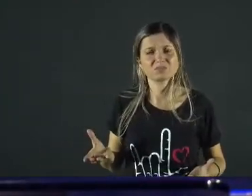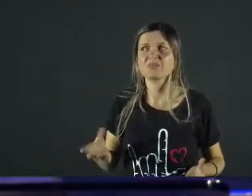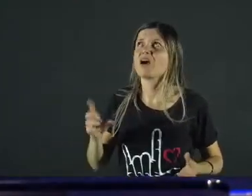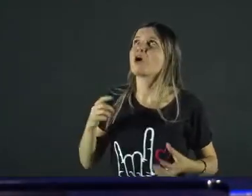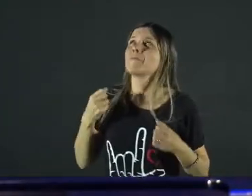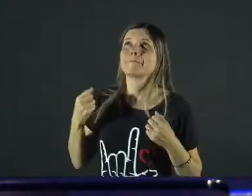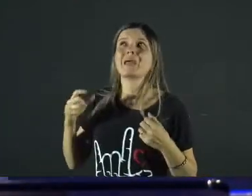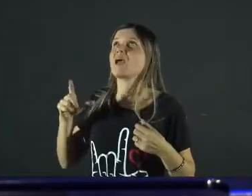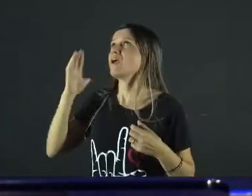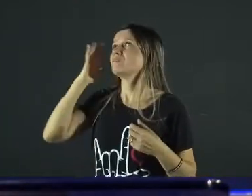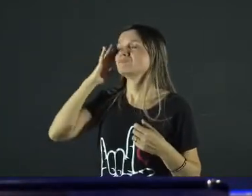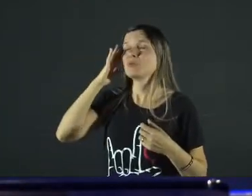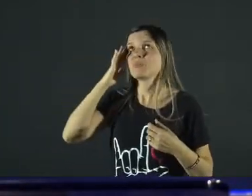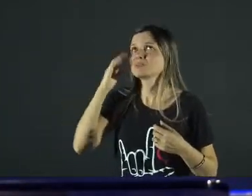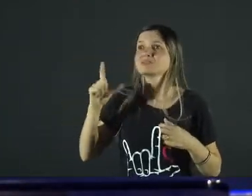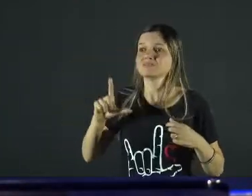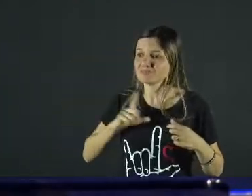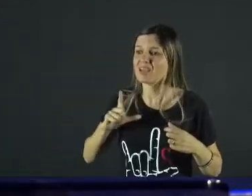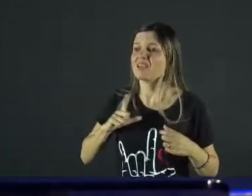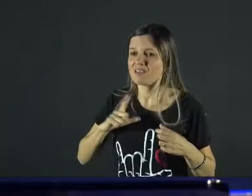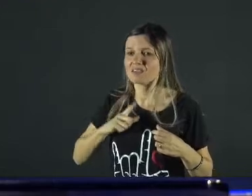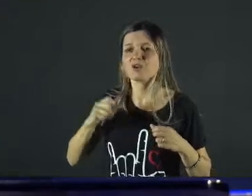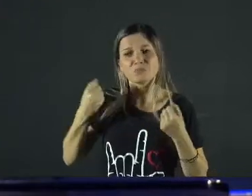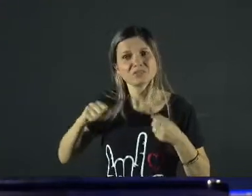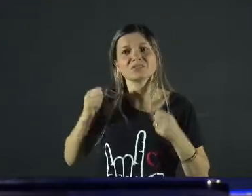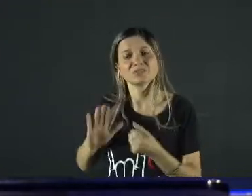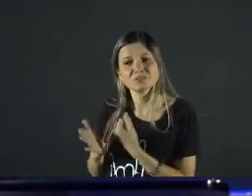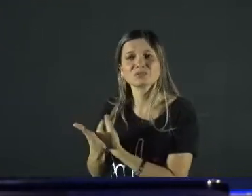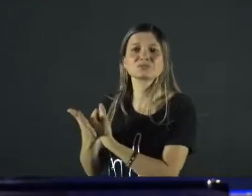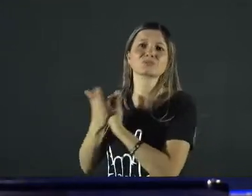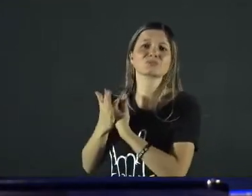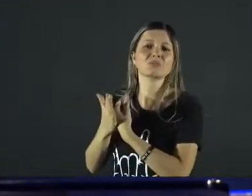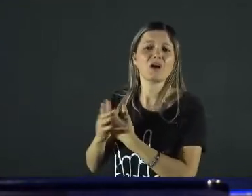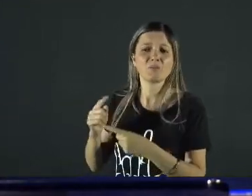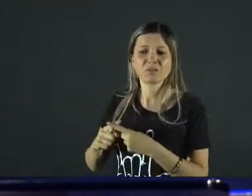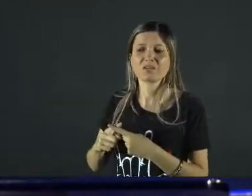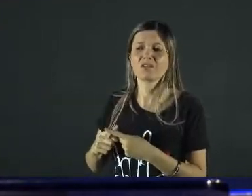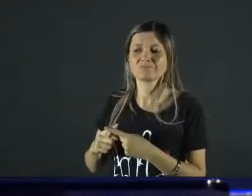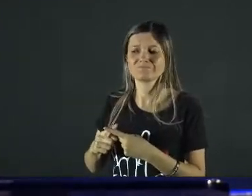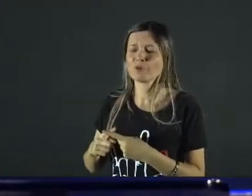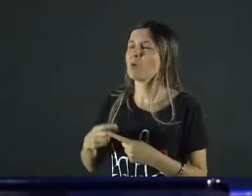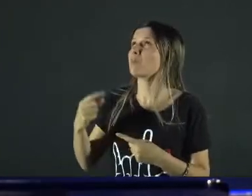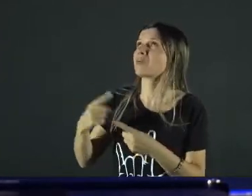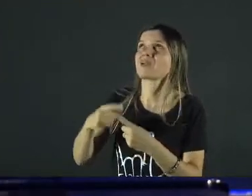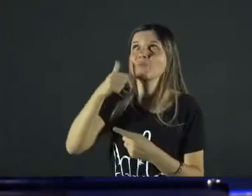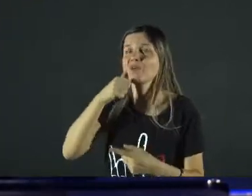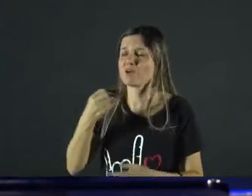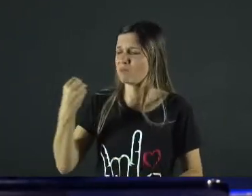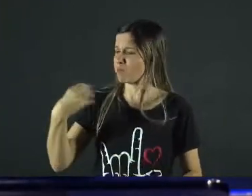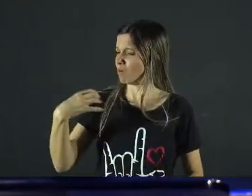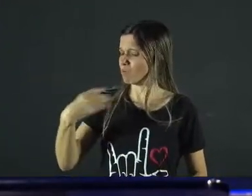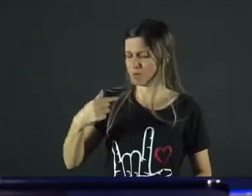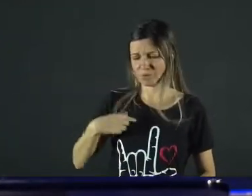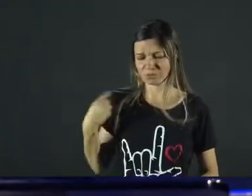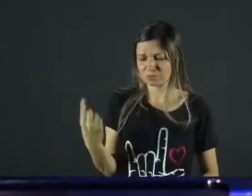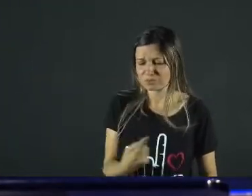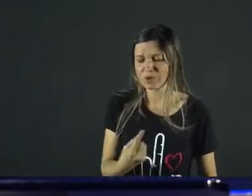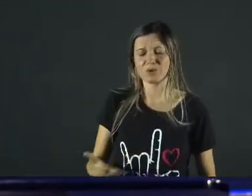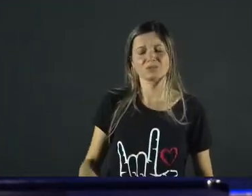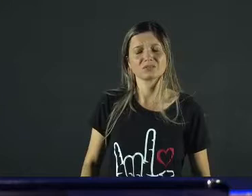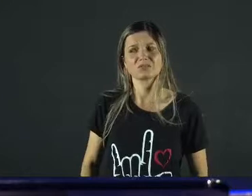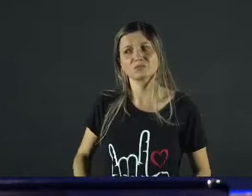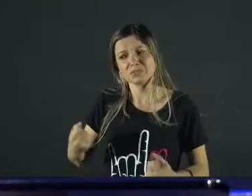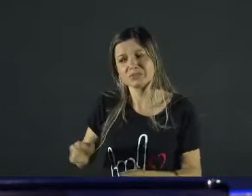ter alguma coisa que nós possamos fazer por ela. Ela tem sido bondosa demais para conosco, ela e o marido